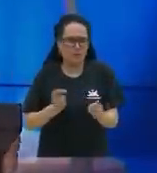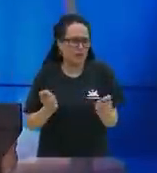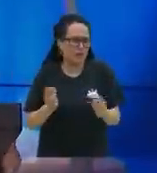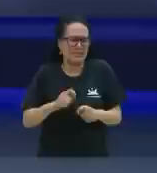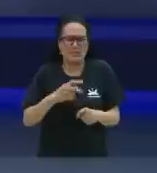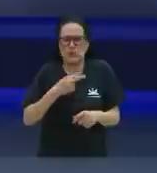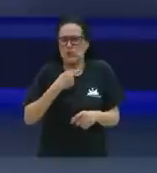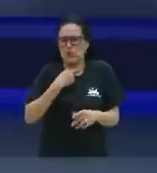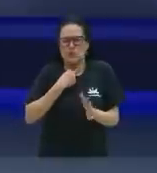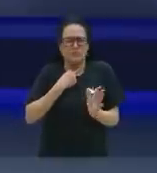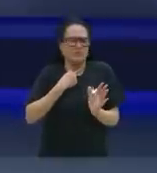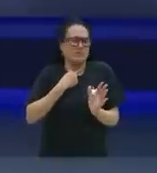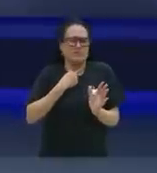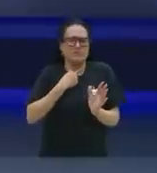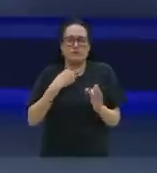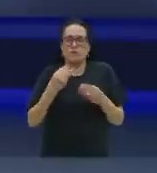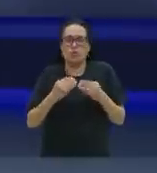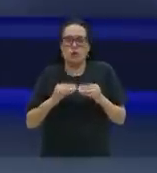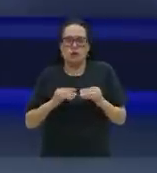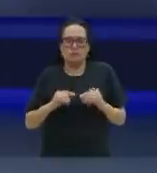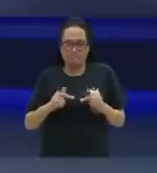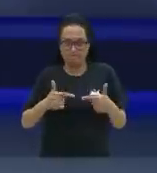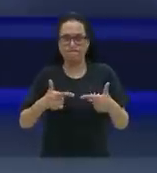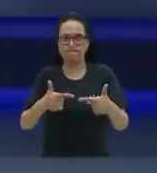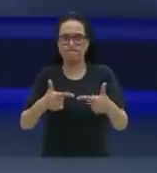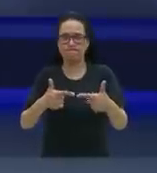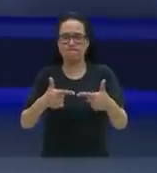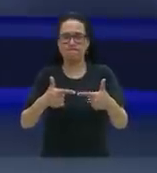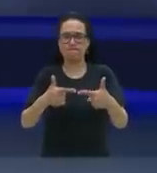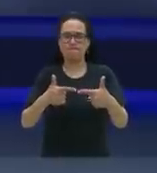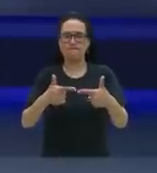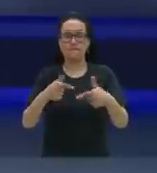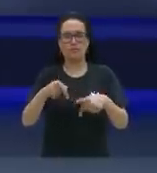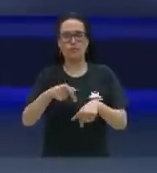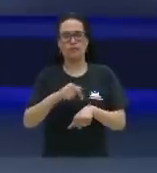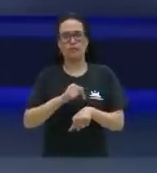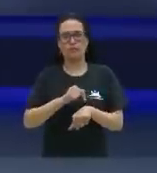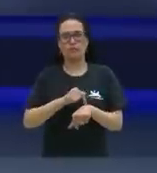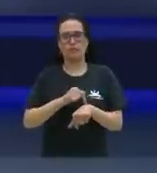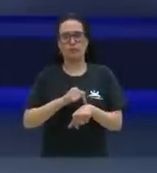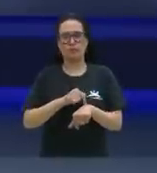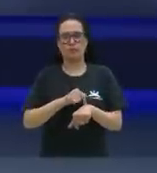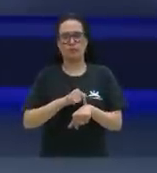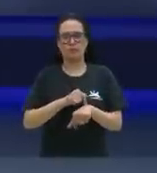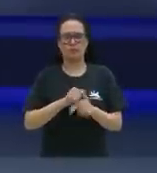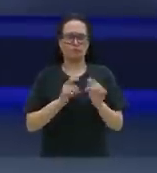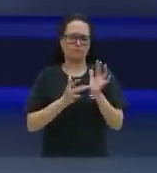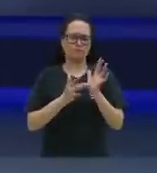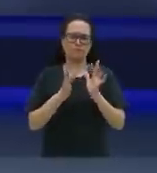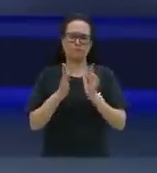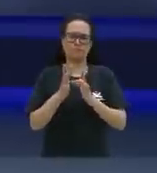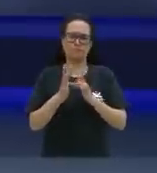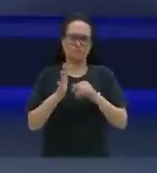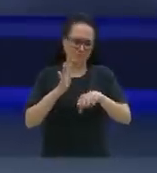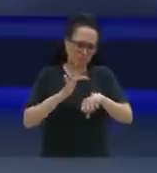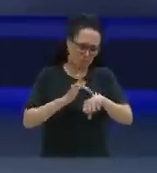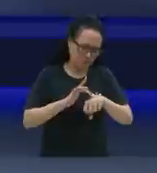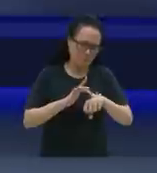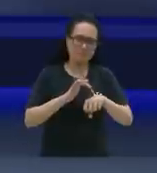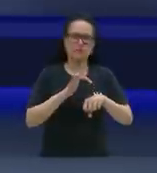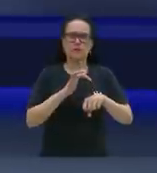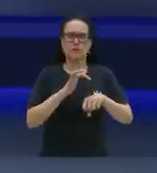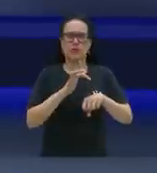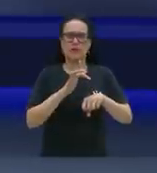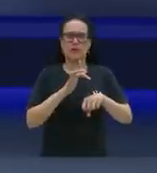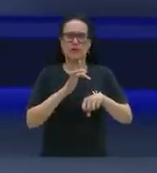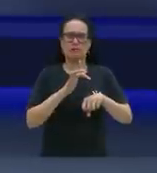de reagir, é justamente nesse momento que a mão de Jesus vem tocar e te